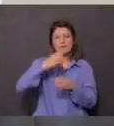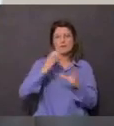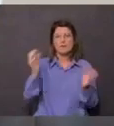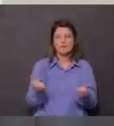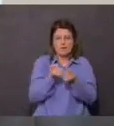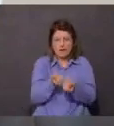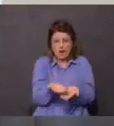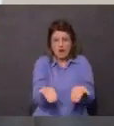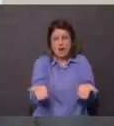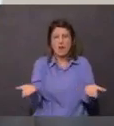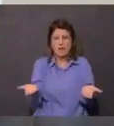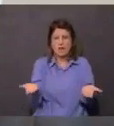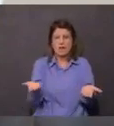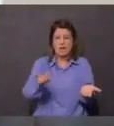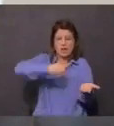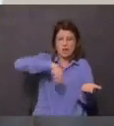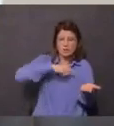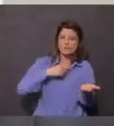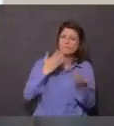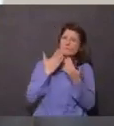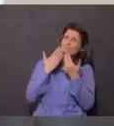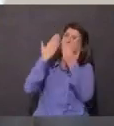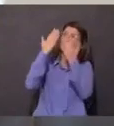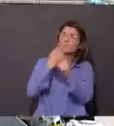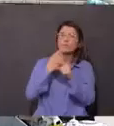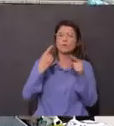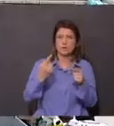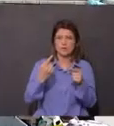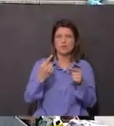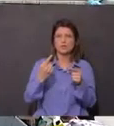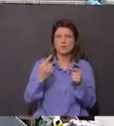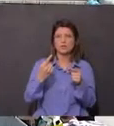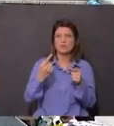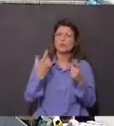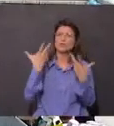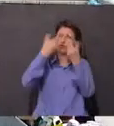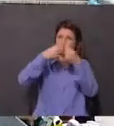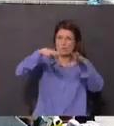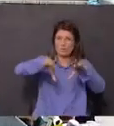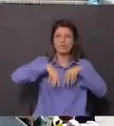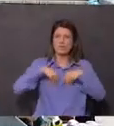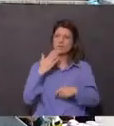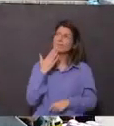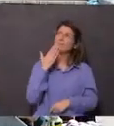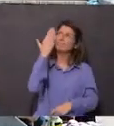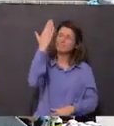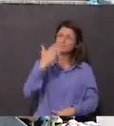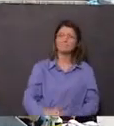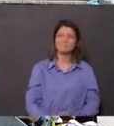offerimus. Gratias agentes, quia nos dignos abuisti a stare coram